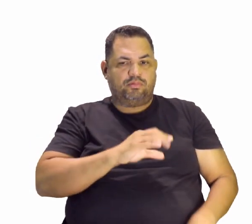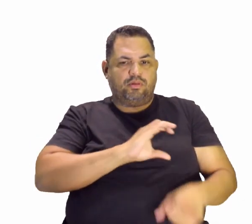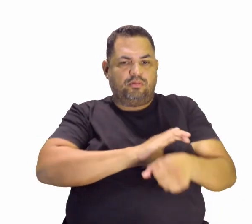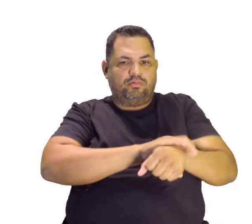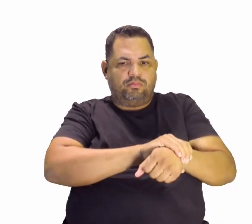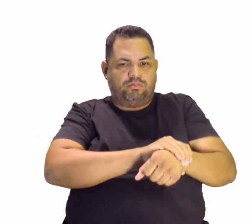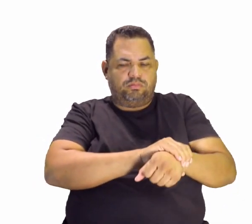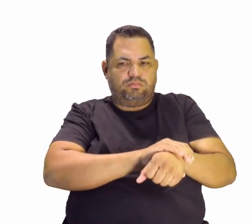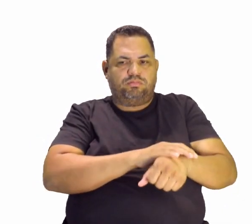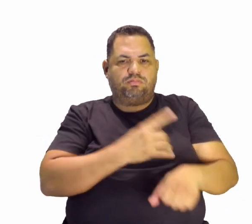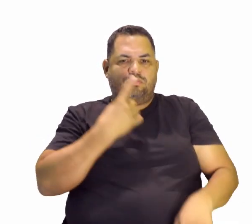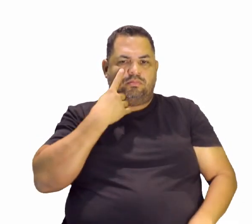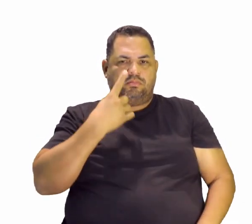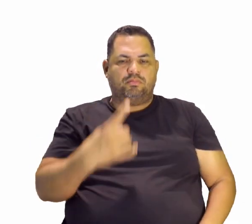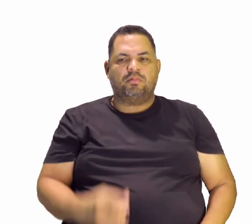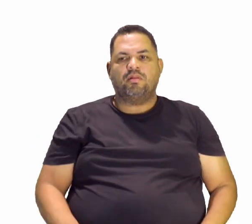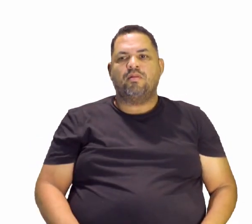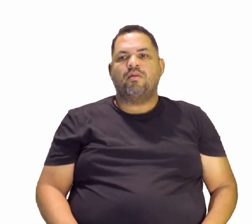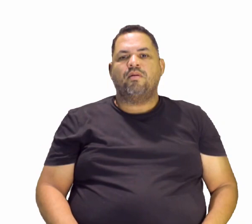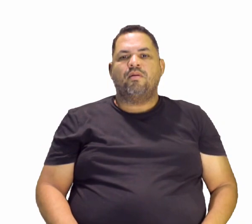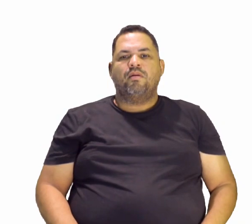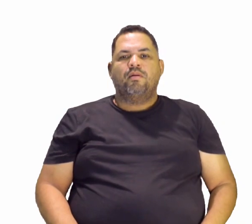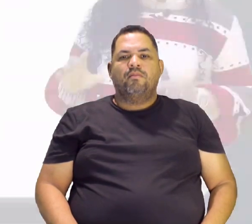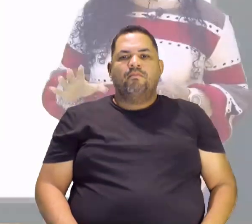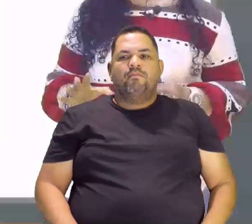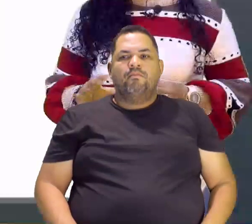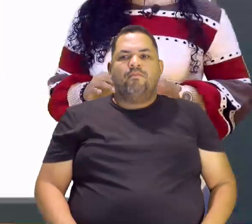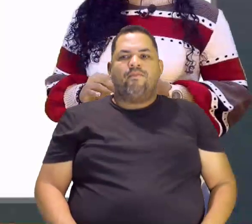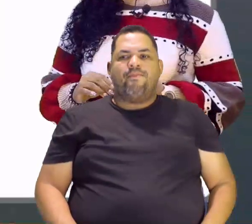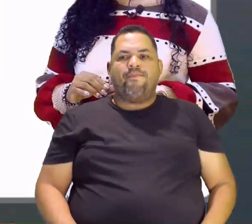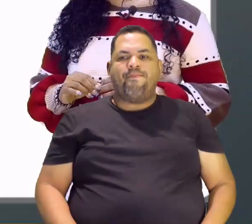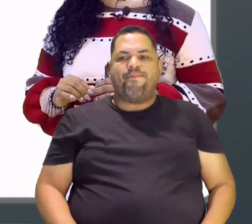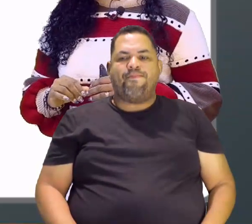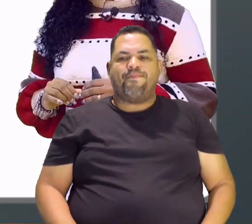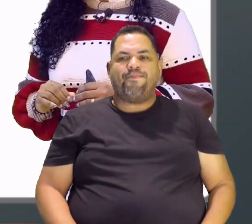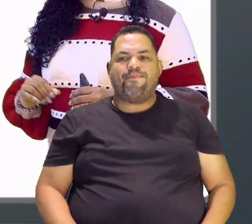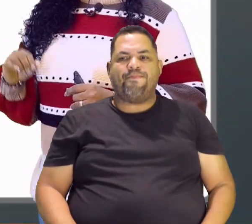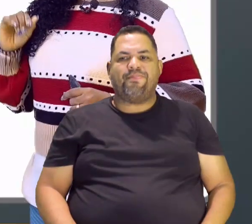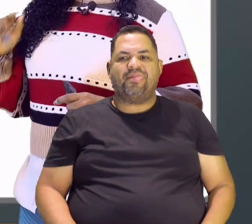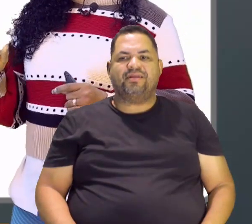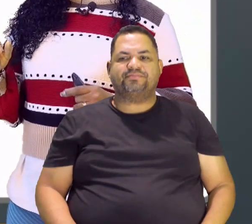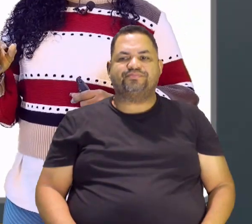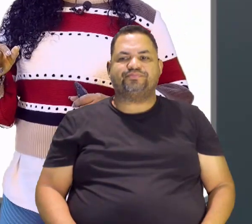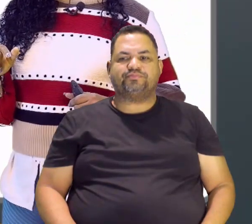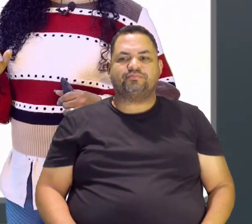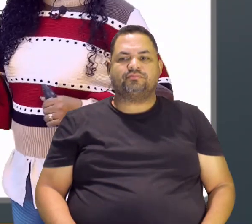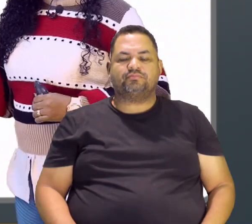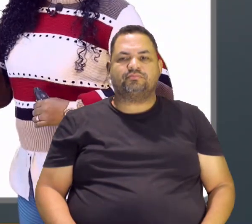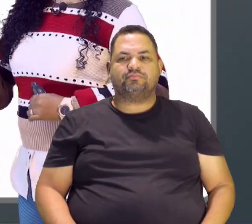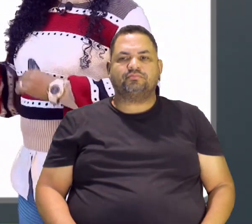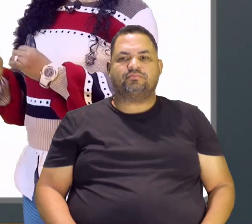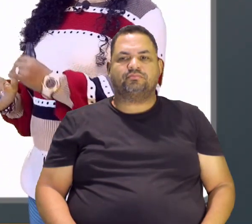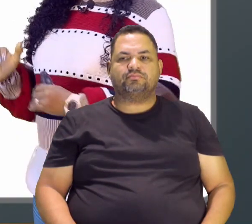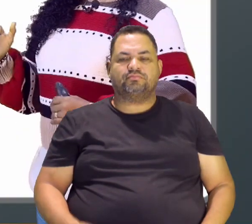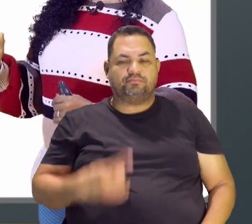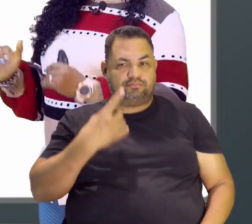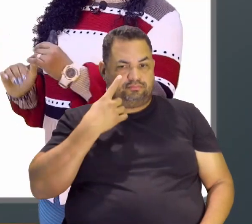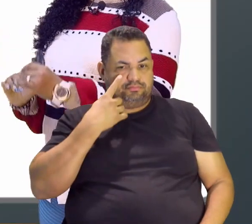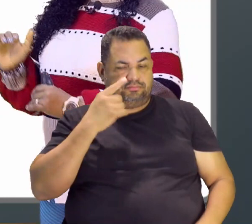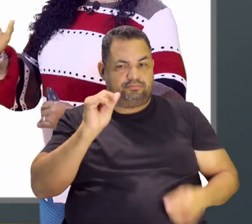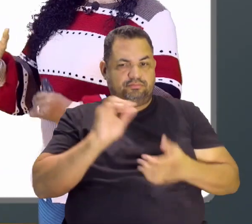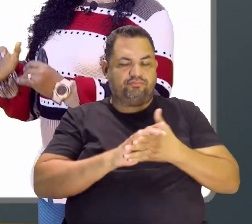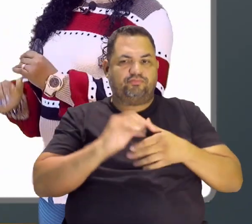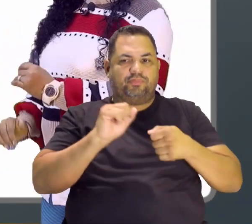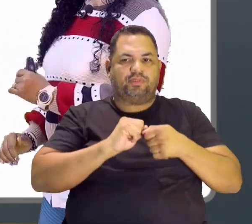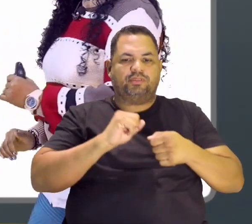entrar aqui do lado, vem aqui comigo que eu quero entrar aqui do lado desse slide aqui para conversar contigo. Então, você vai lá realizar o movimento de